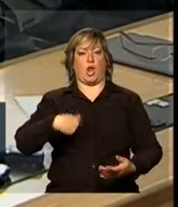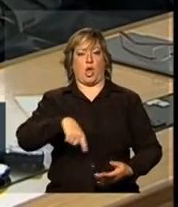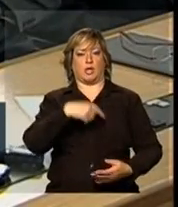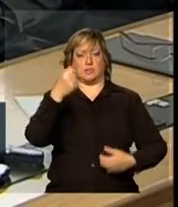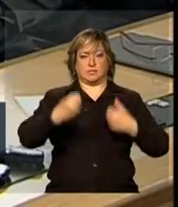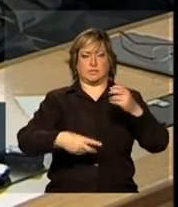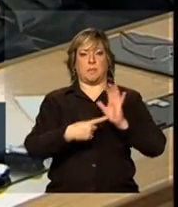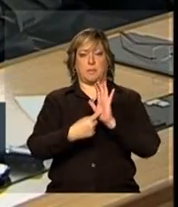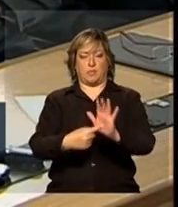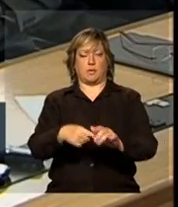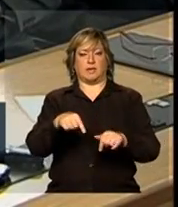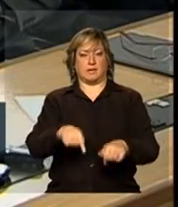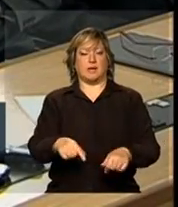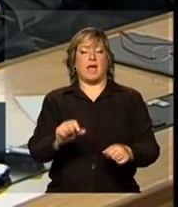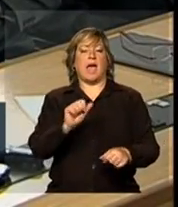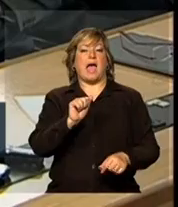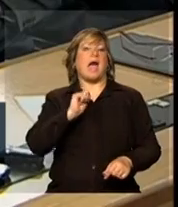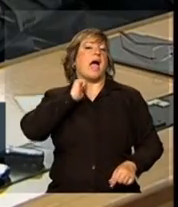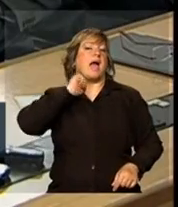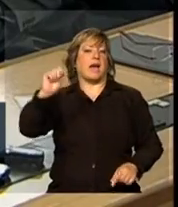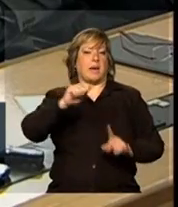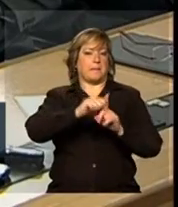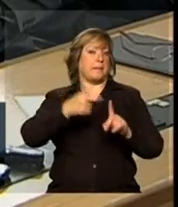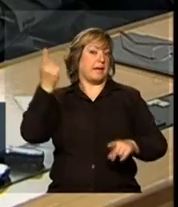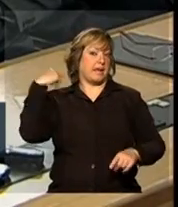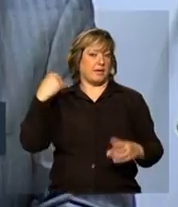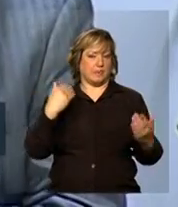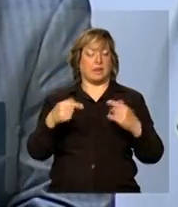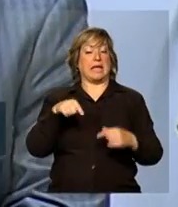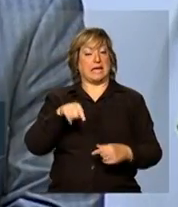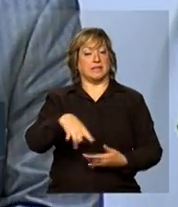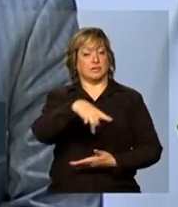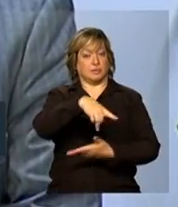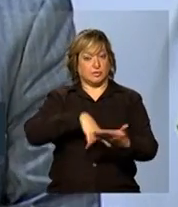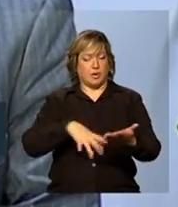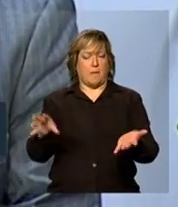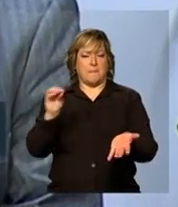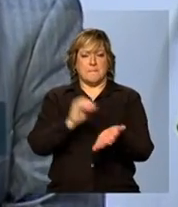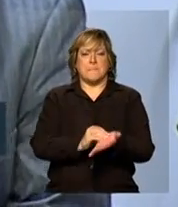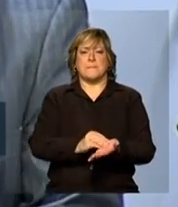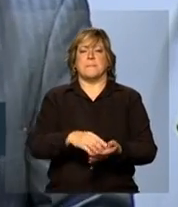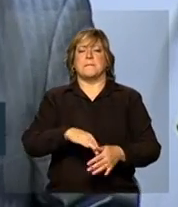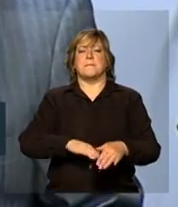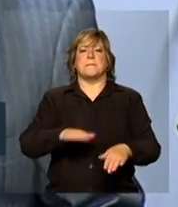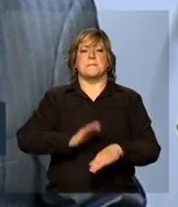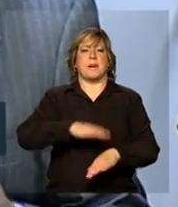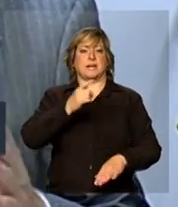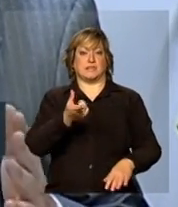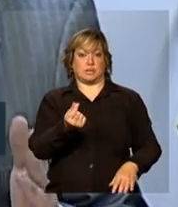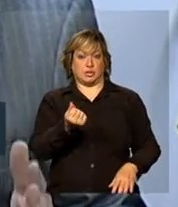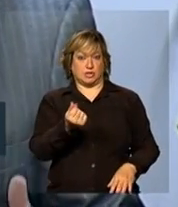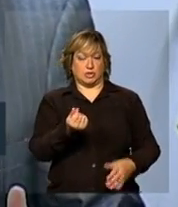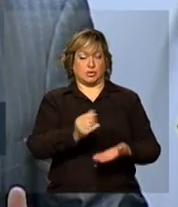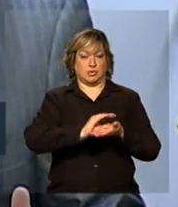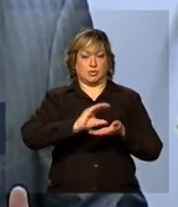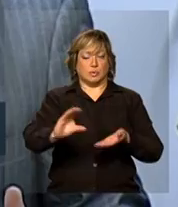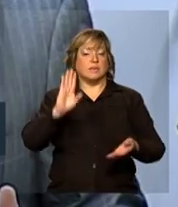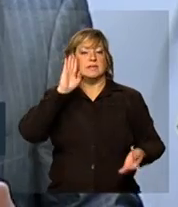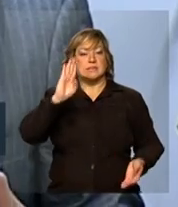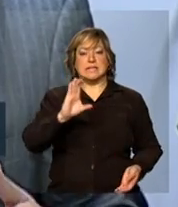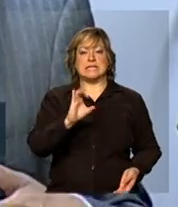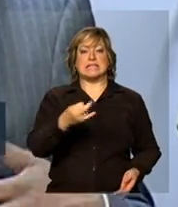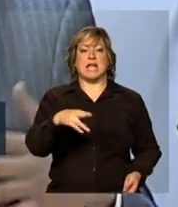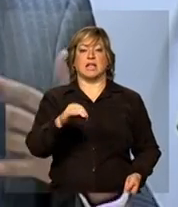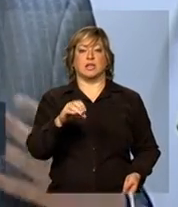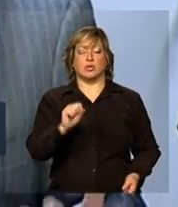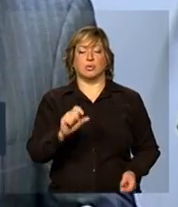no balanço que nós fizemos em abril, que é uma portaria que coloca mais recursos, sobretudo para os centros